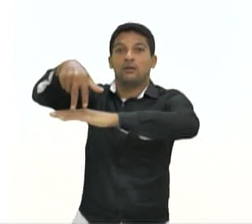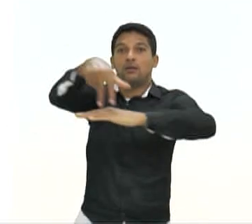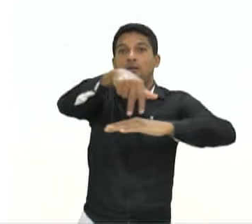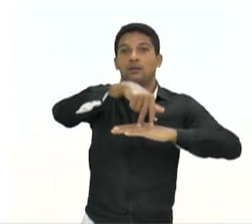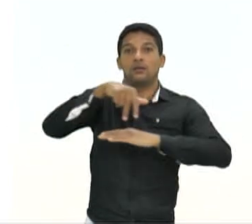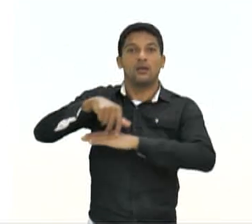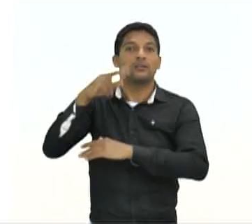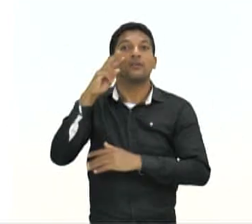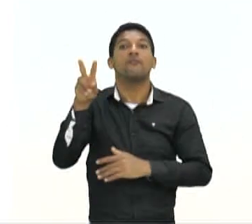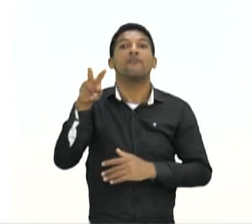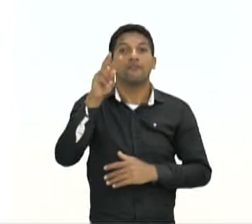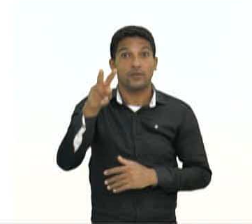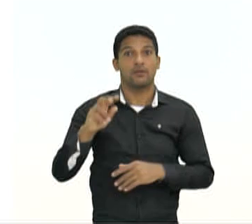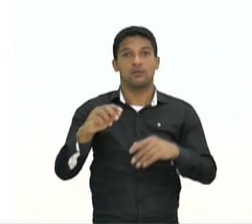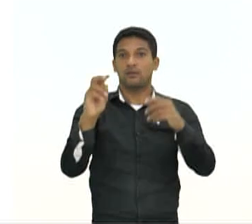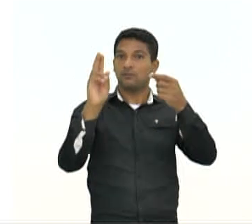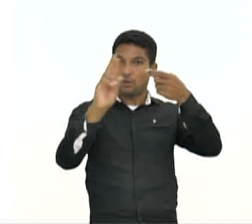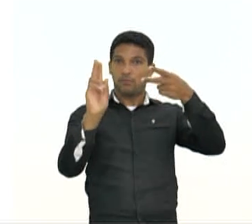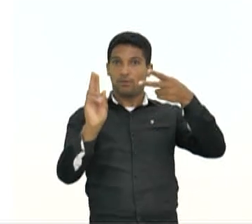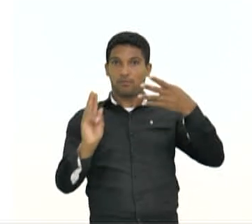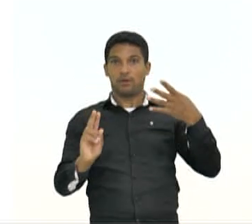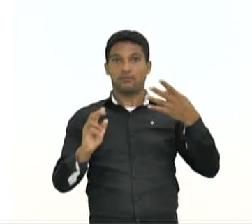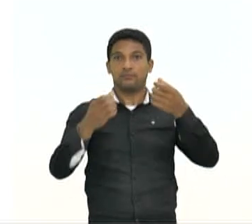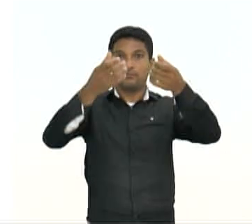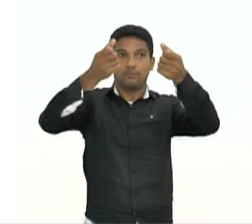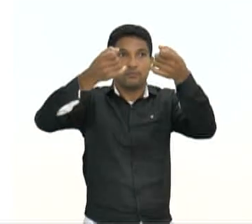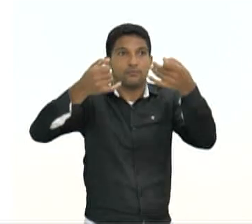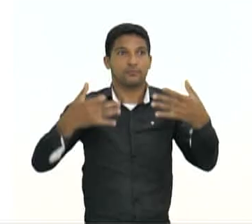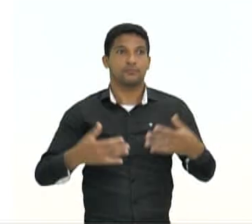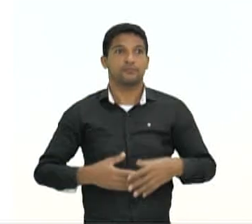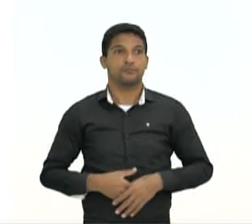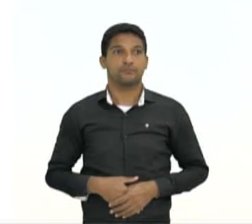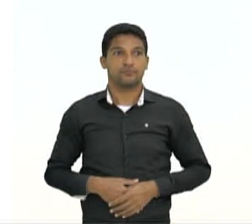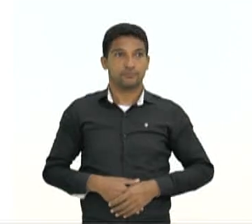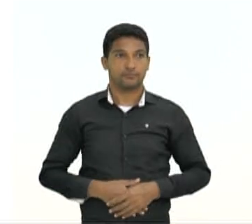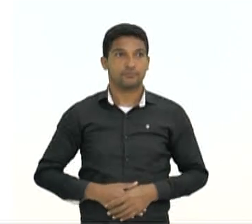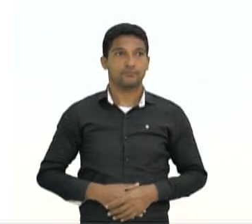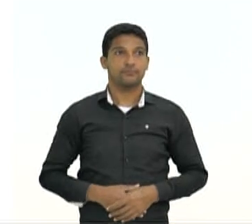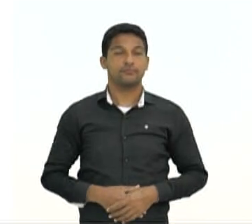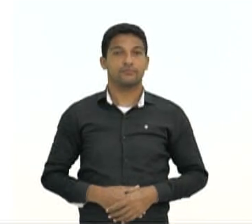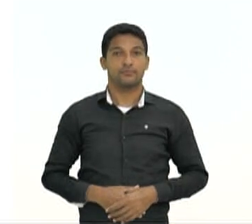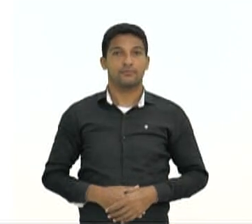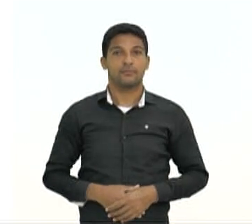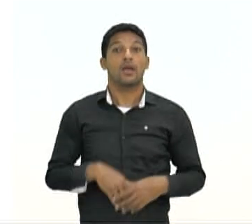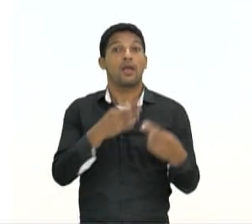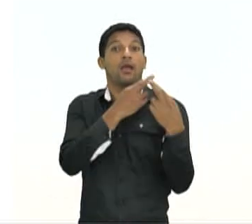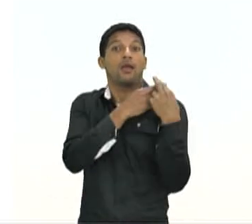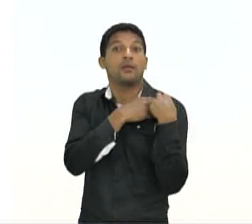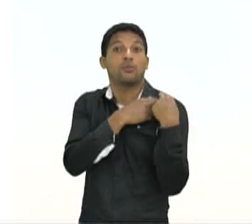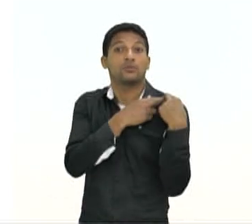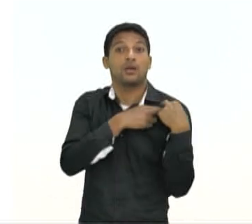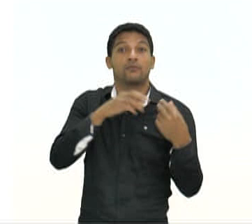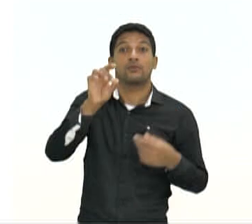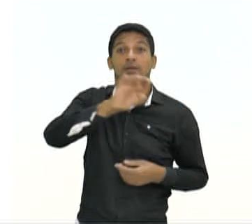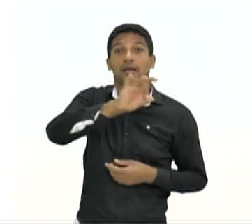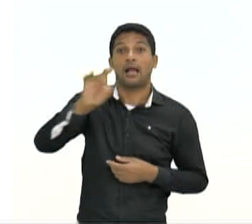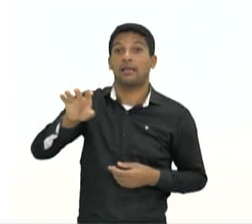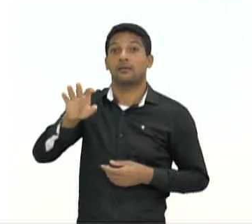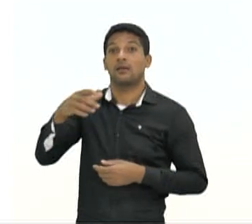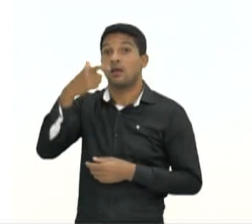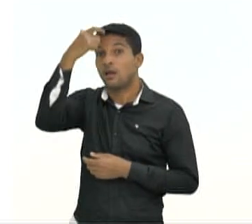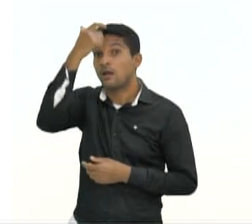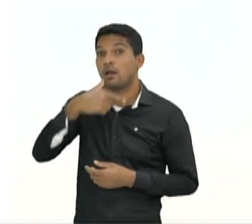ou segunda base, responsável por defender o lado centro-direito do infield e realizar a eliminação da segunda base. Tem o SS, que é